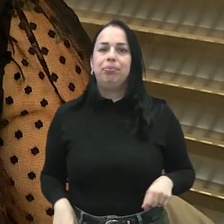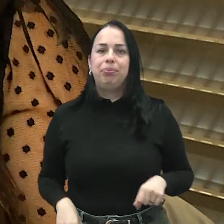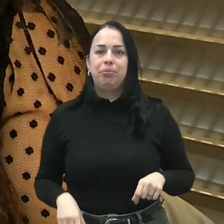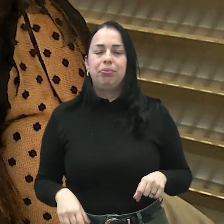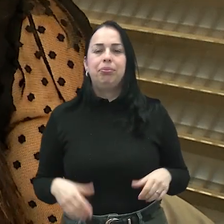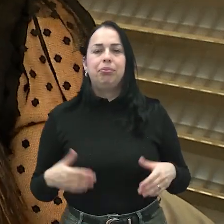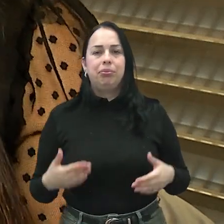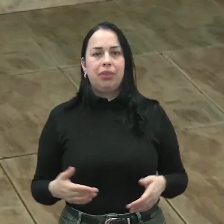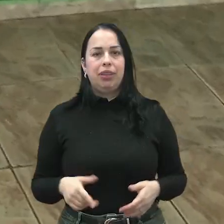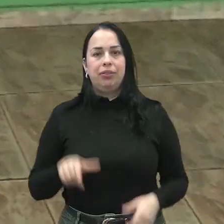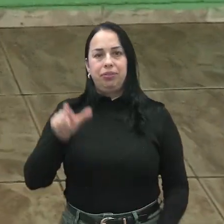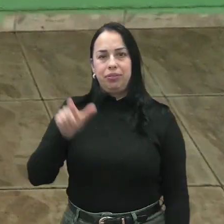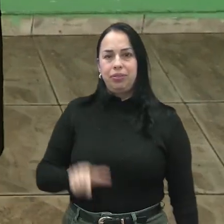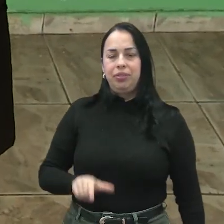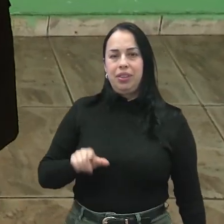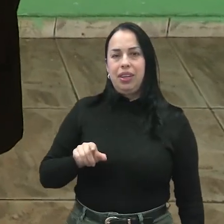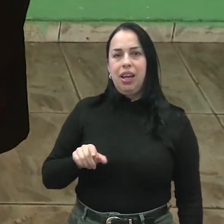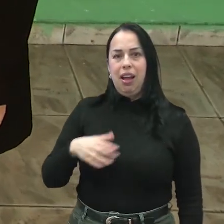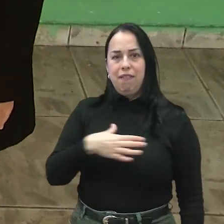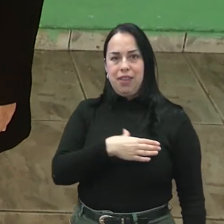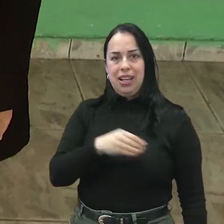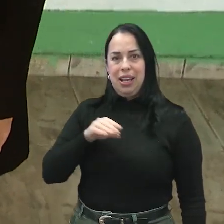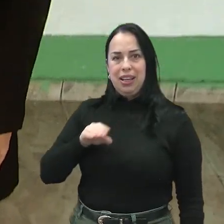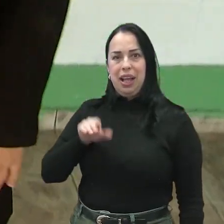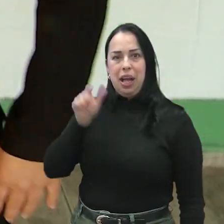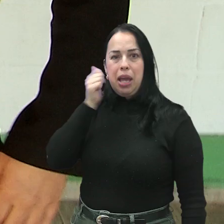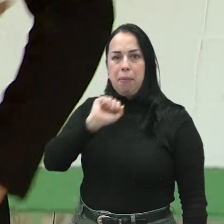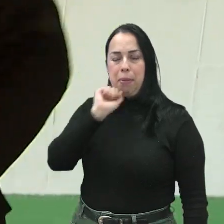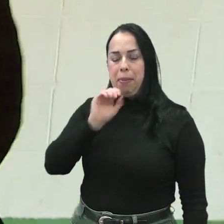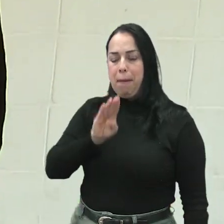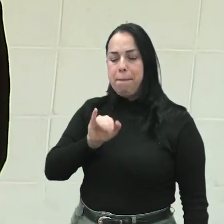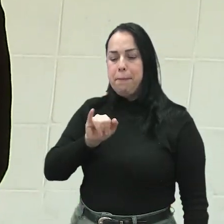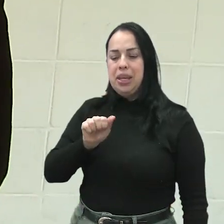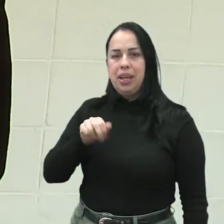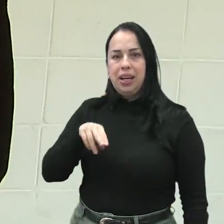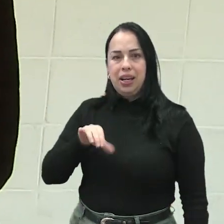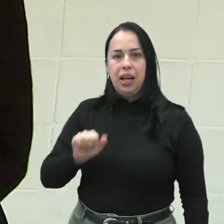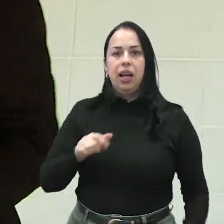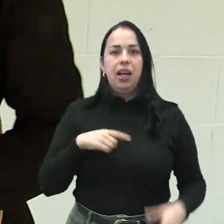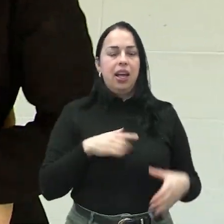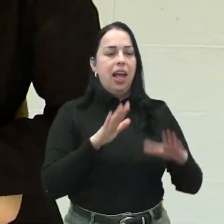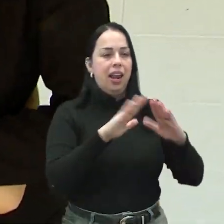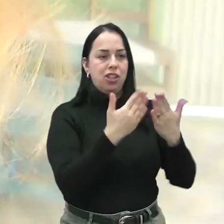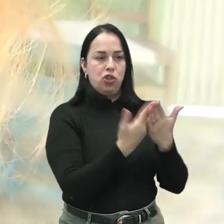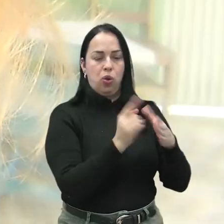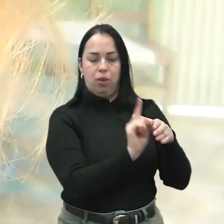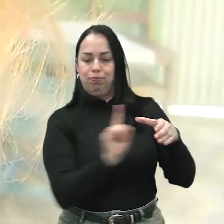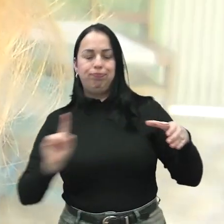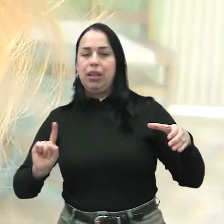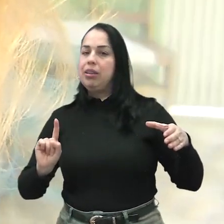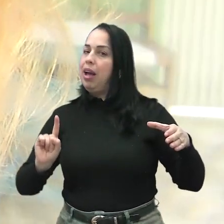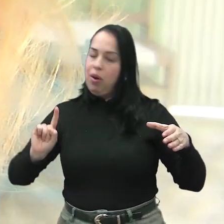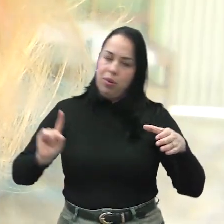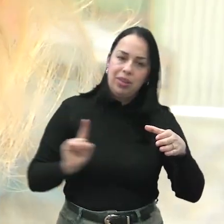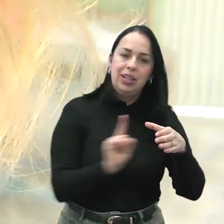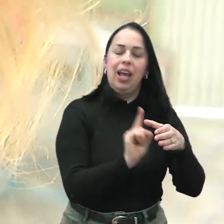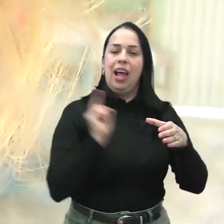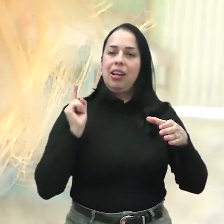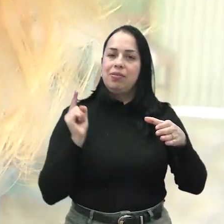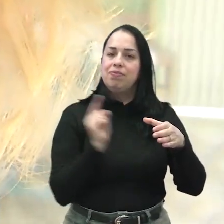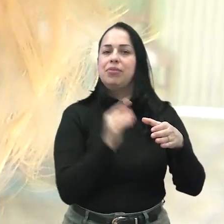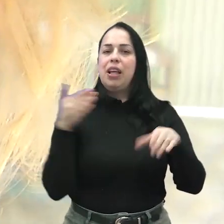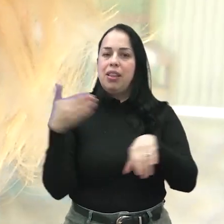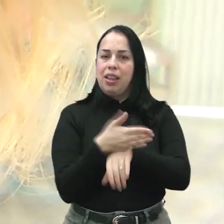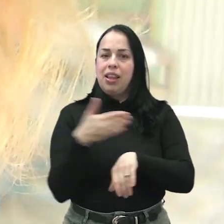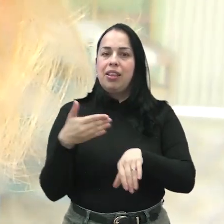gente que é pai também, né? Já a filha da Bianca não ficou longe da escola durante o recesso. A pequena participou da colônia